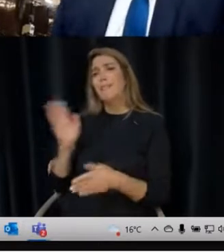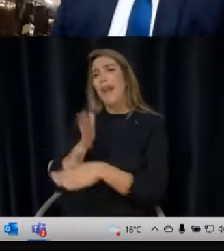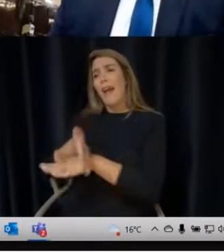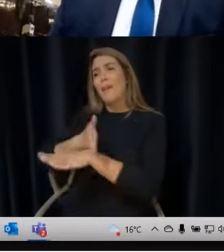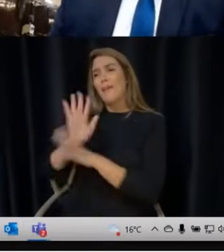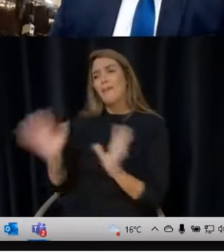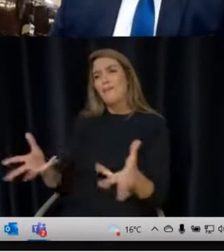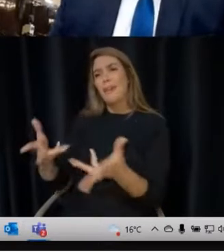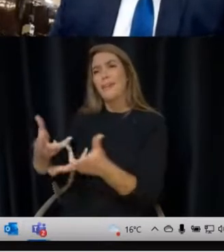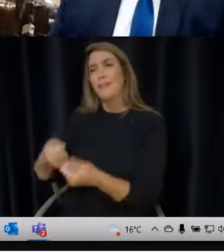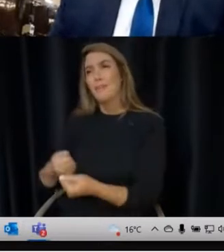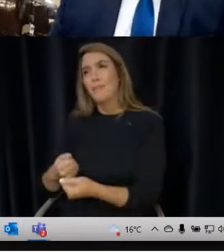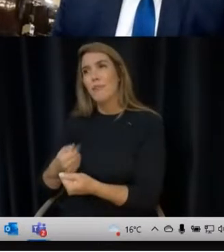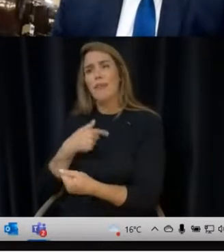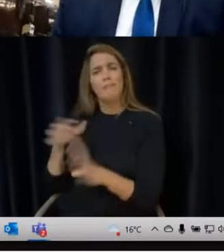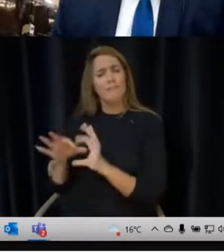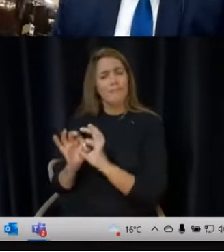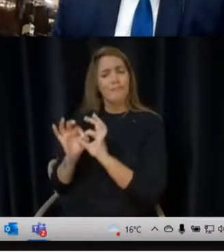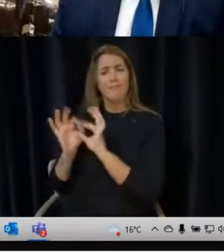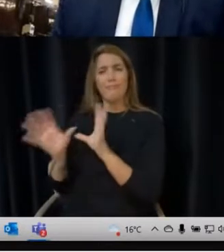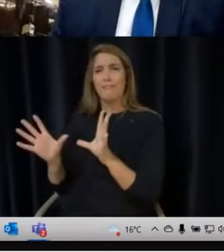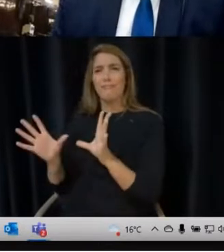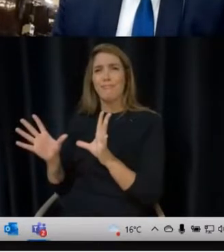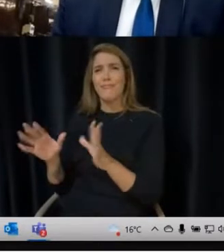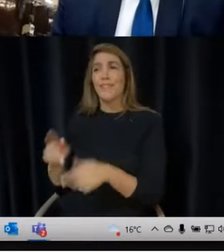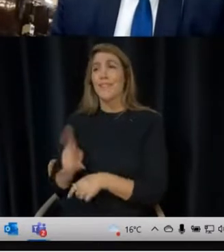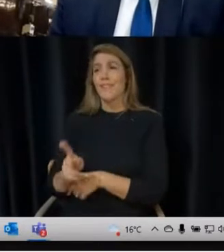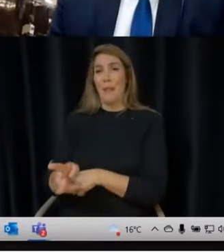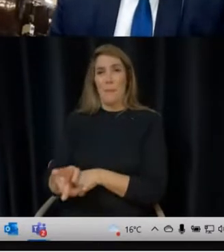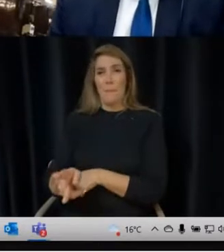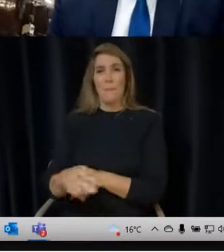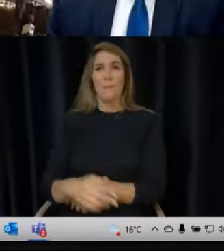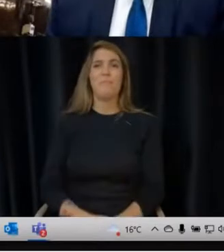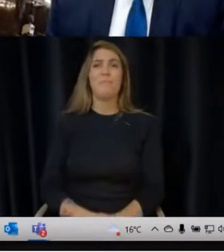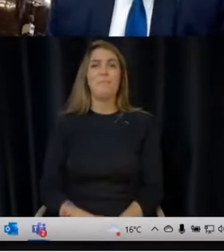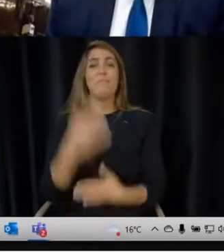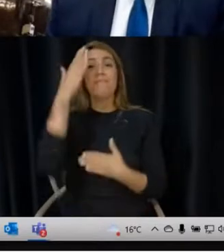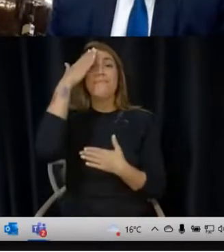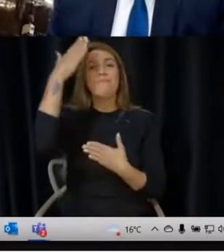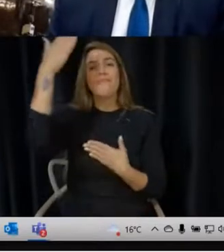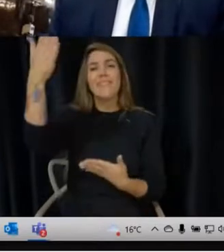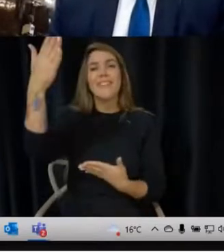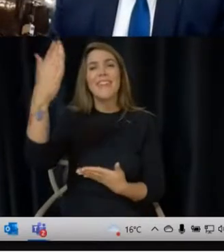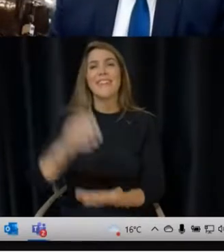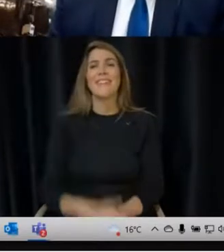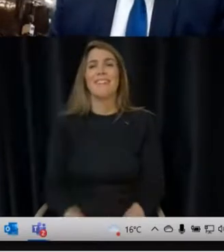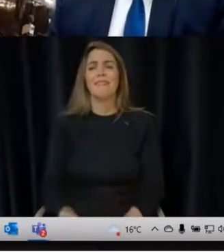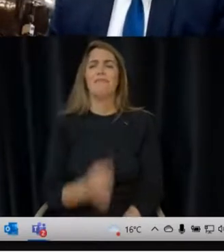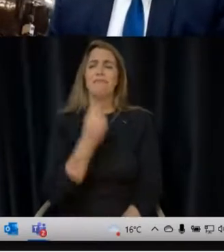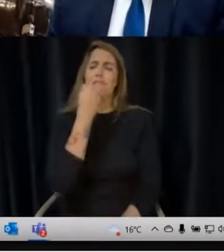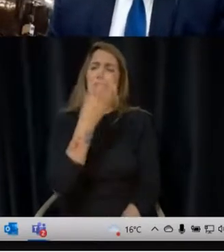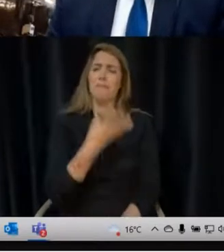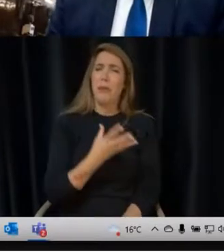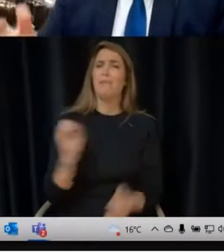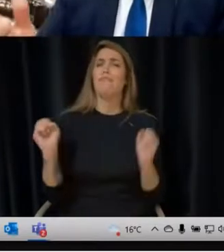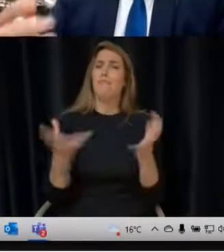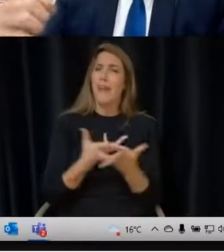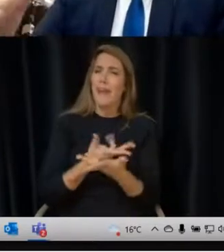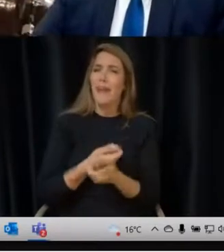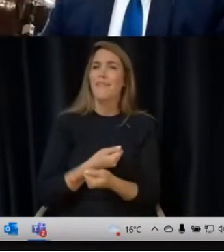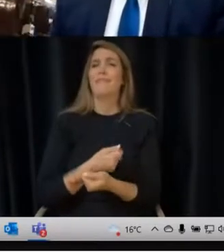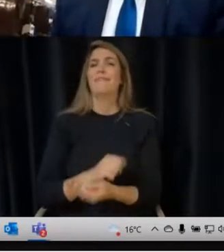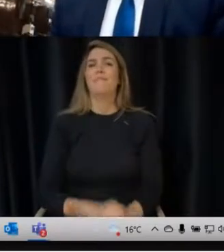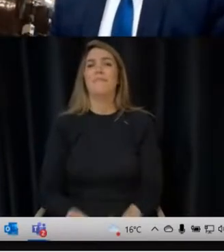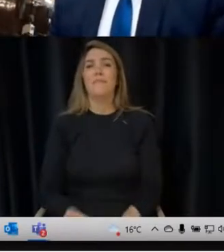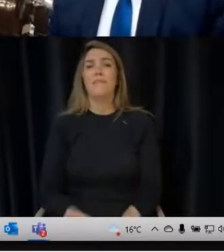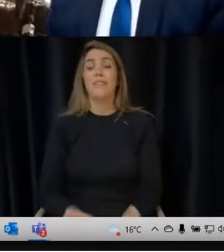que precisarem, contem comigo. Obrigado. Obrigadão, foi ótimo, mais uma vez. Estive aqui com